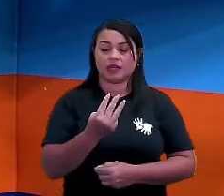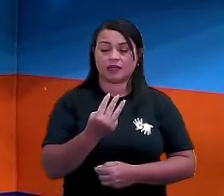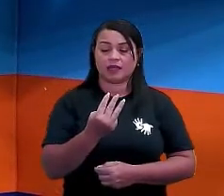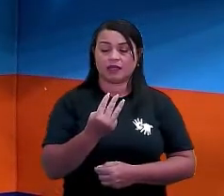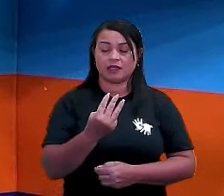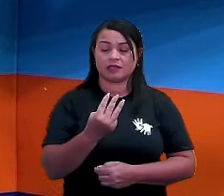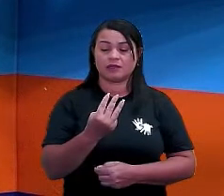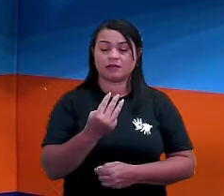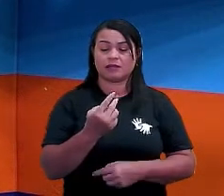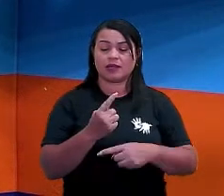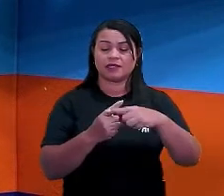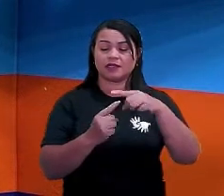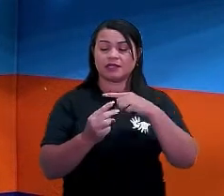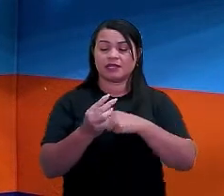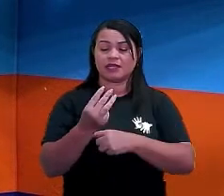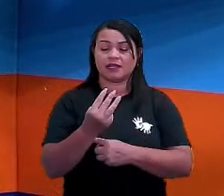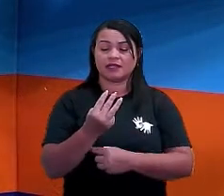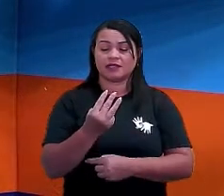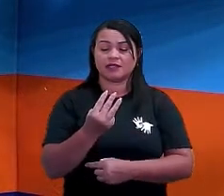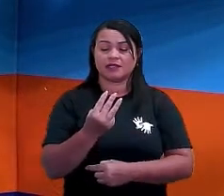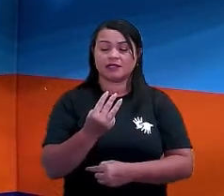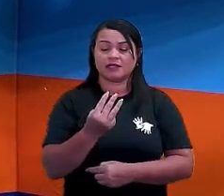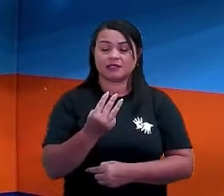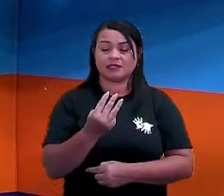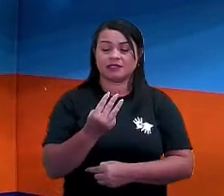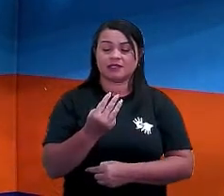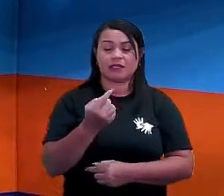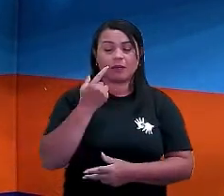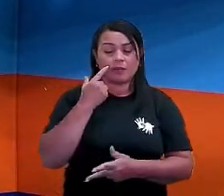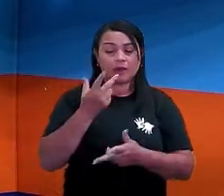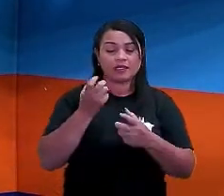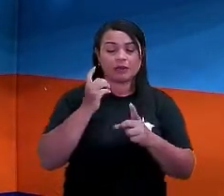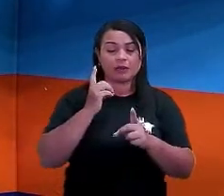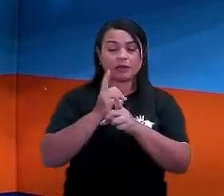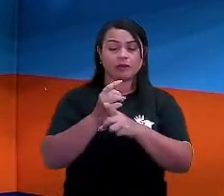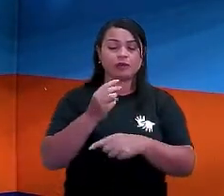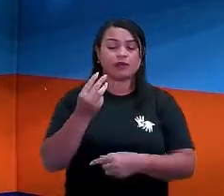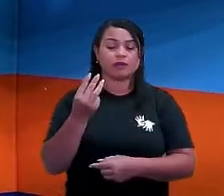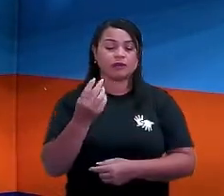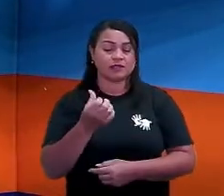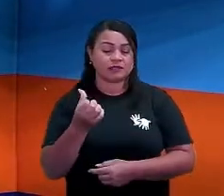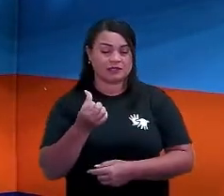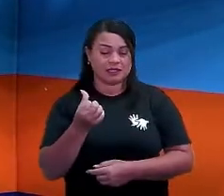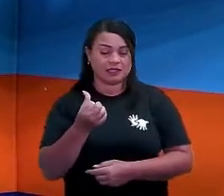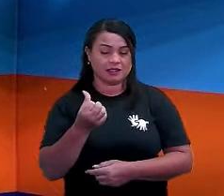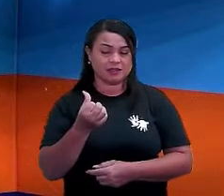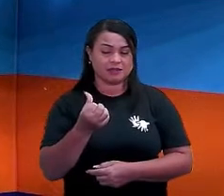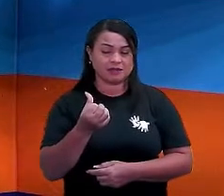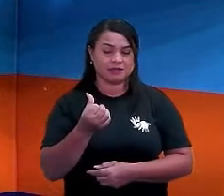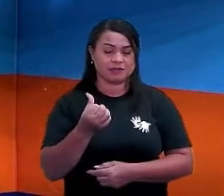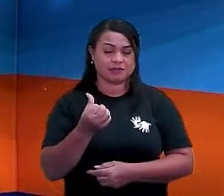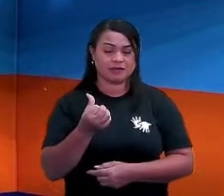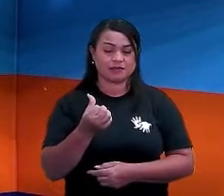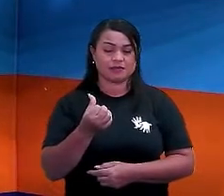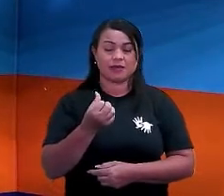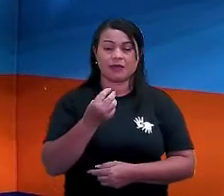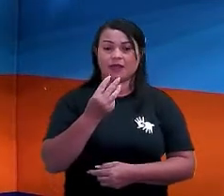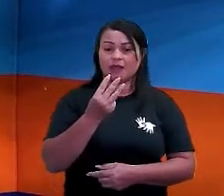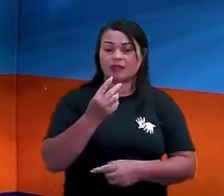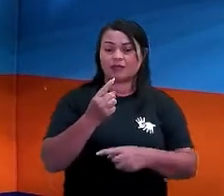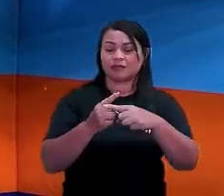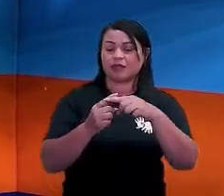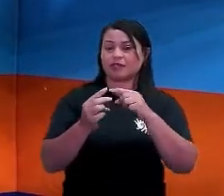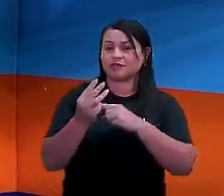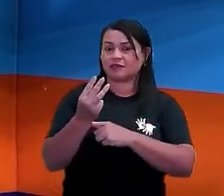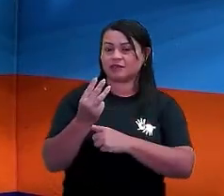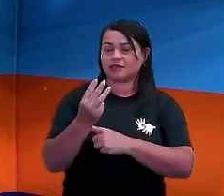que 3 mais 3. Percebe? Para chegar ao 6, para chegar a esse 6, eu tenho 3